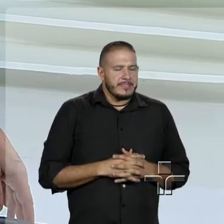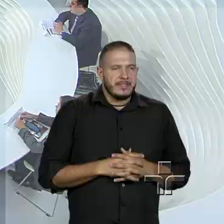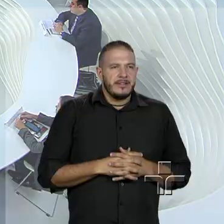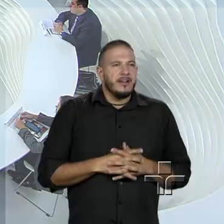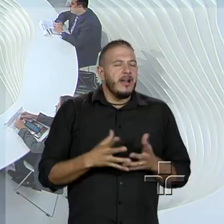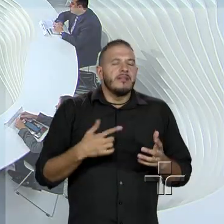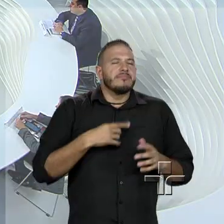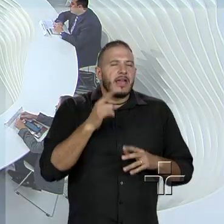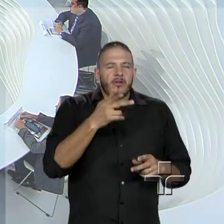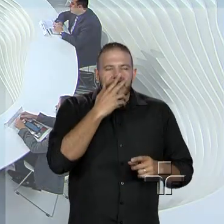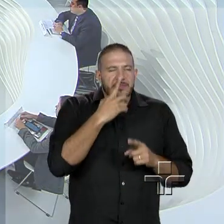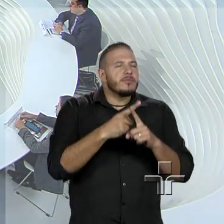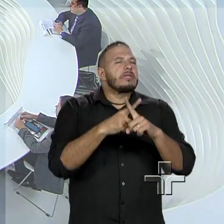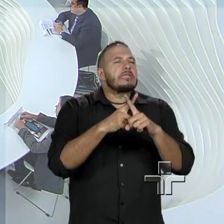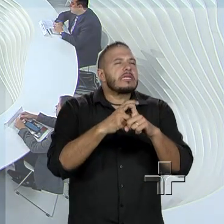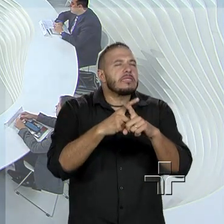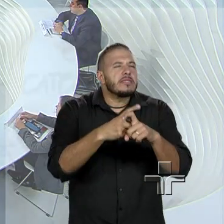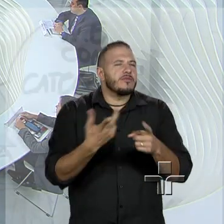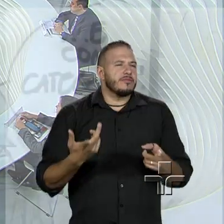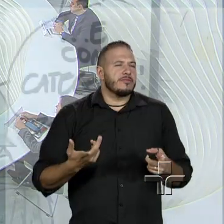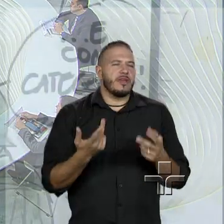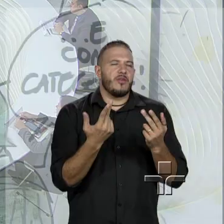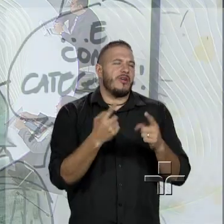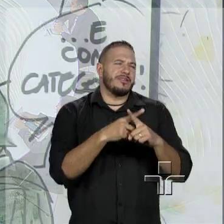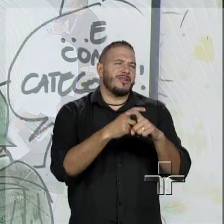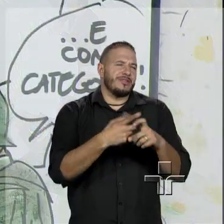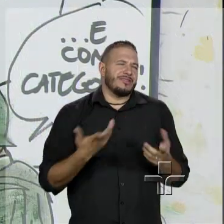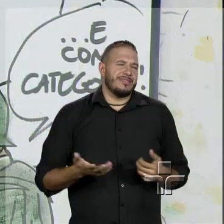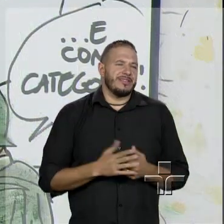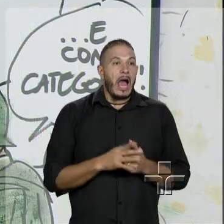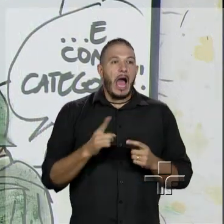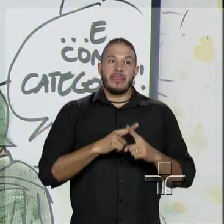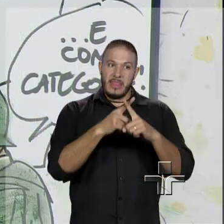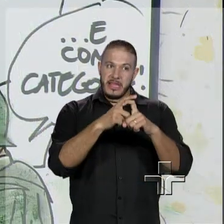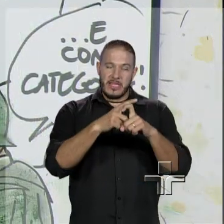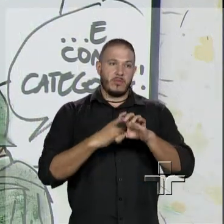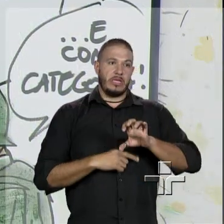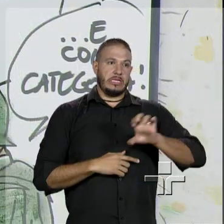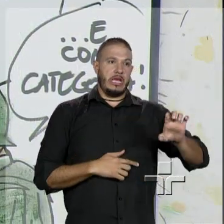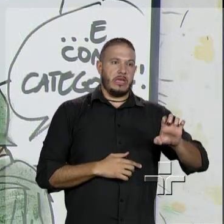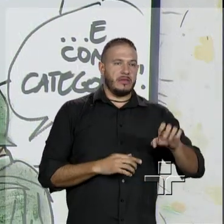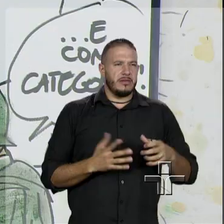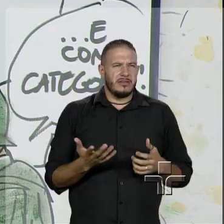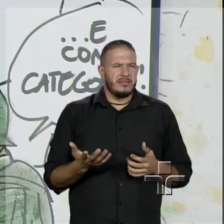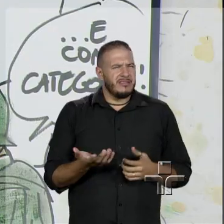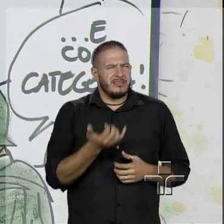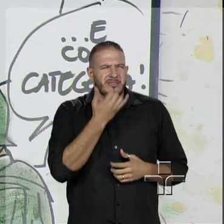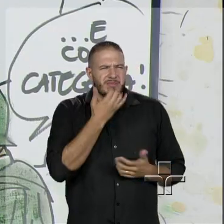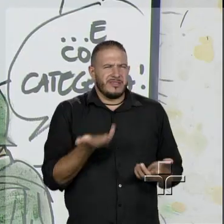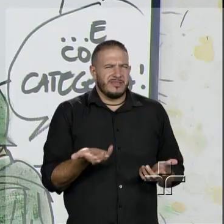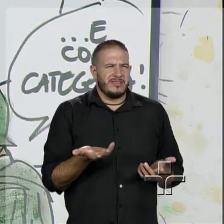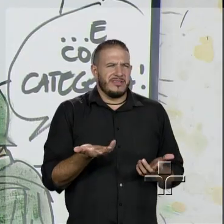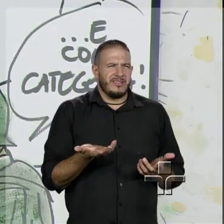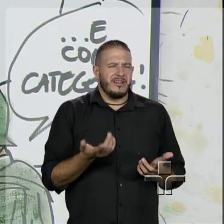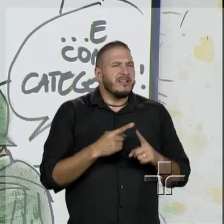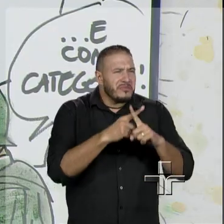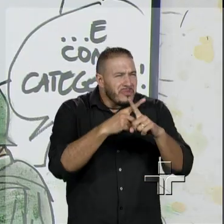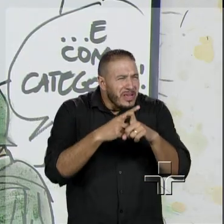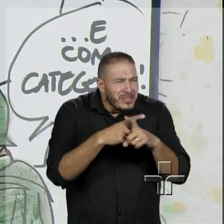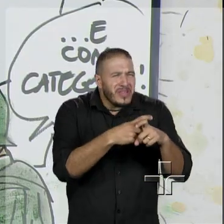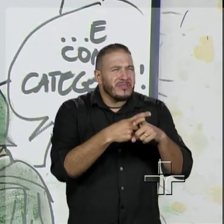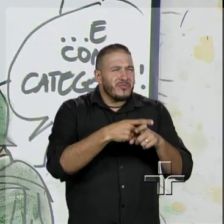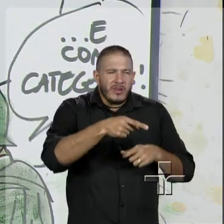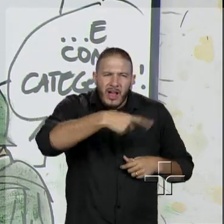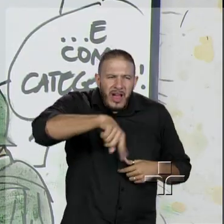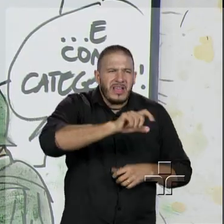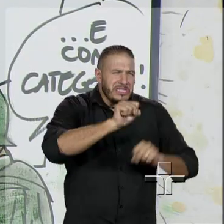o nazismo... É de esquerda? É de esquerda. Bocas, no nazismo, as empresas